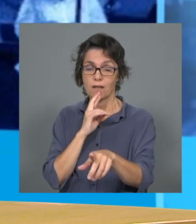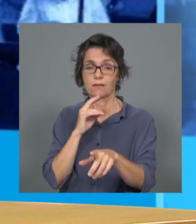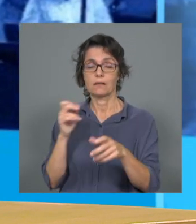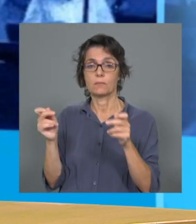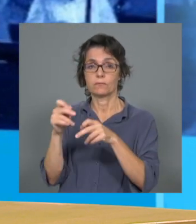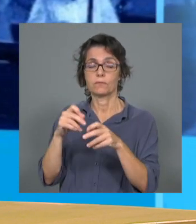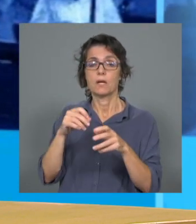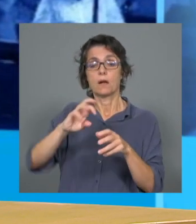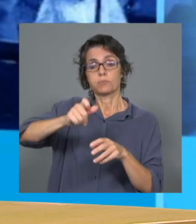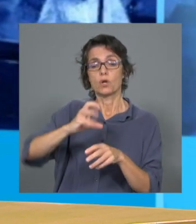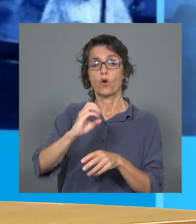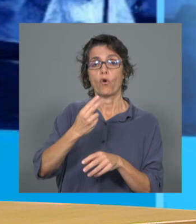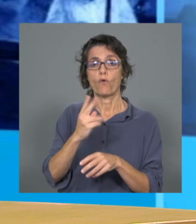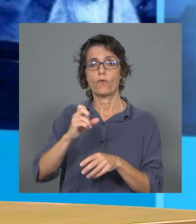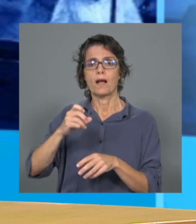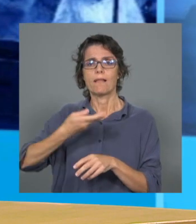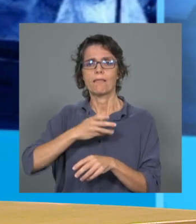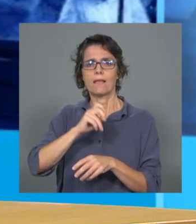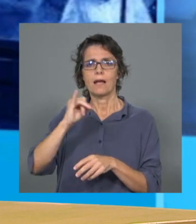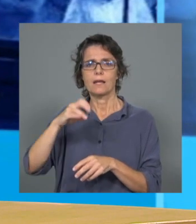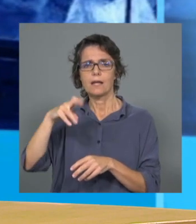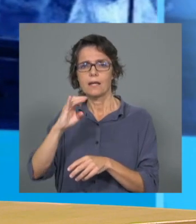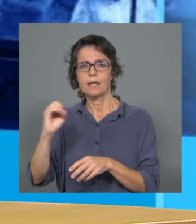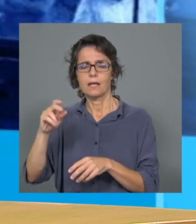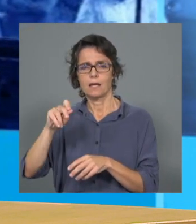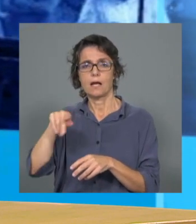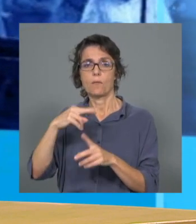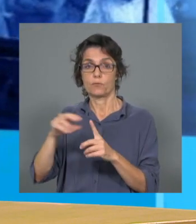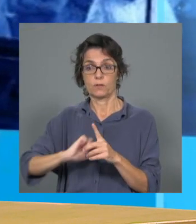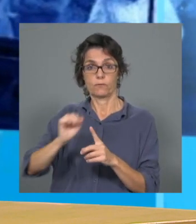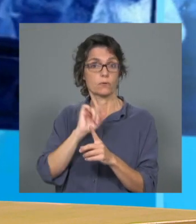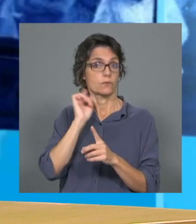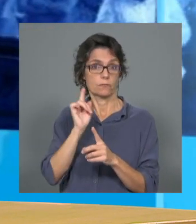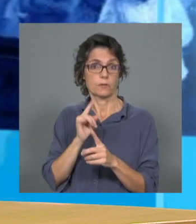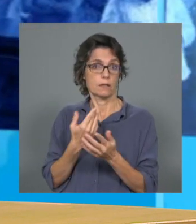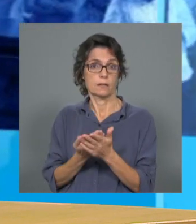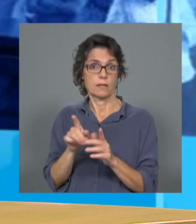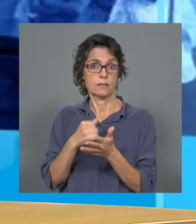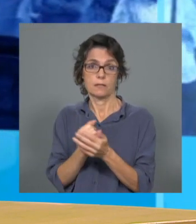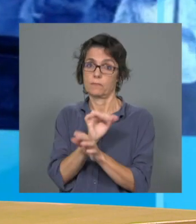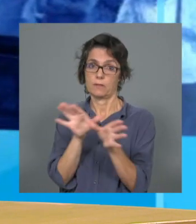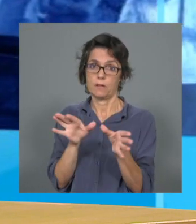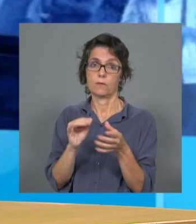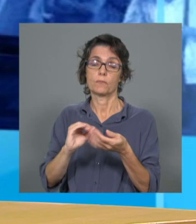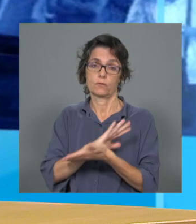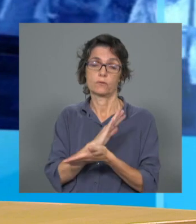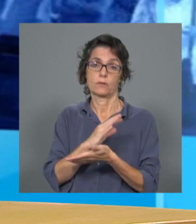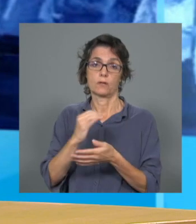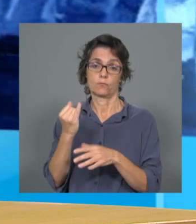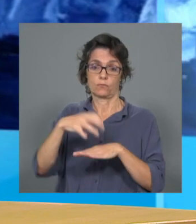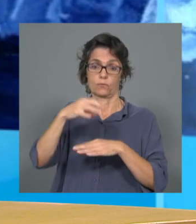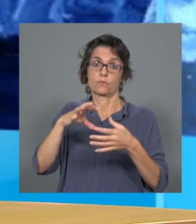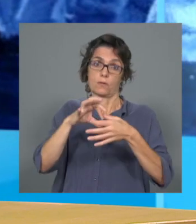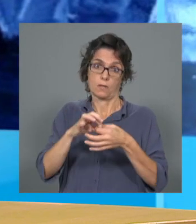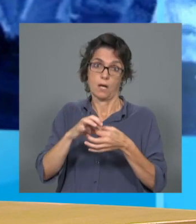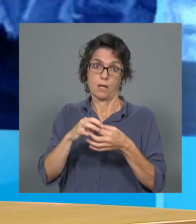da Iria, a forma como nós próprios olhamos, porque é bom dizer que este jornal é um jornal institucional, é